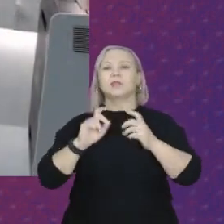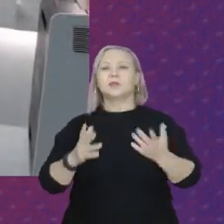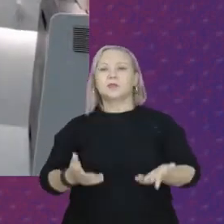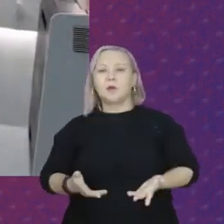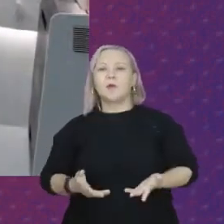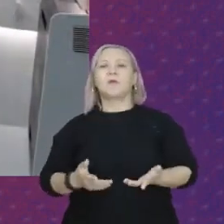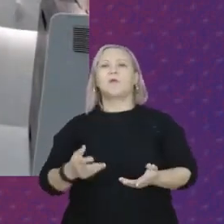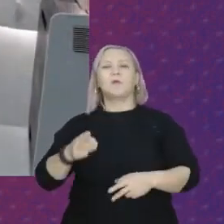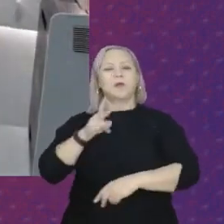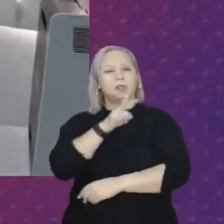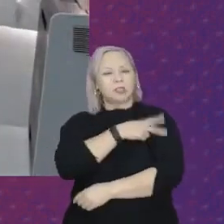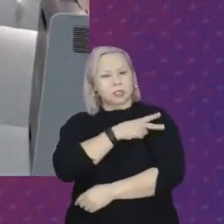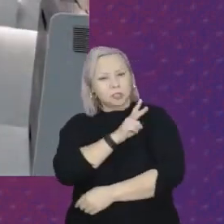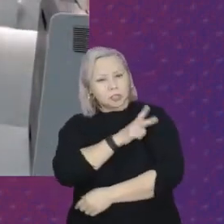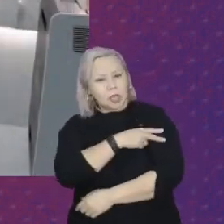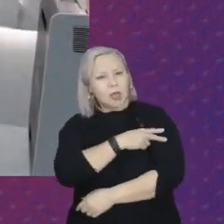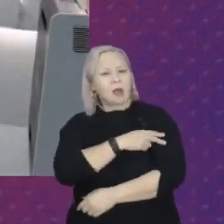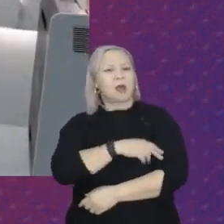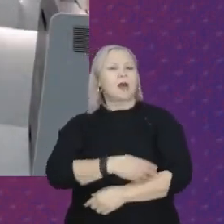administradora, chefe,